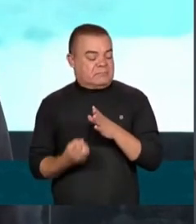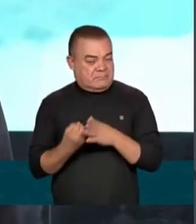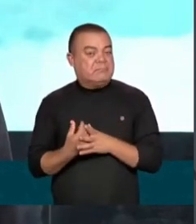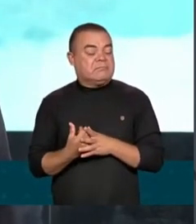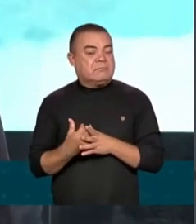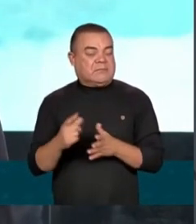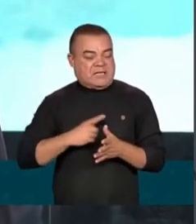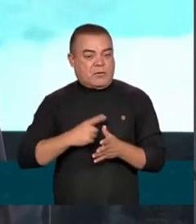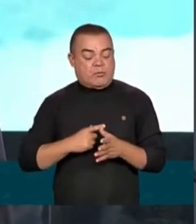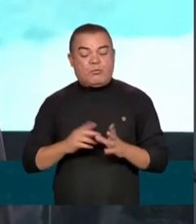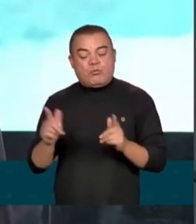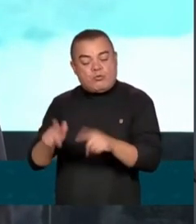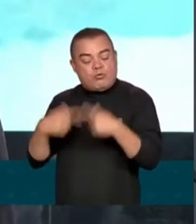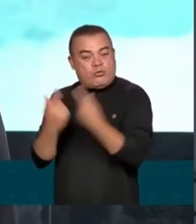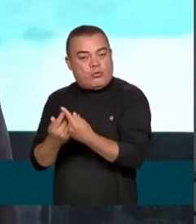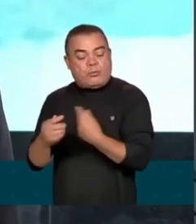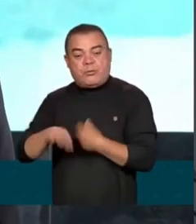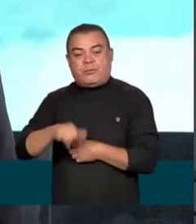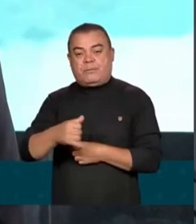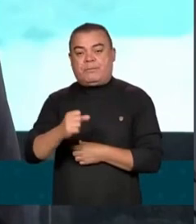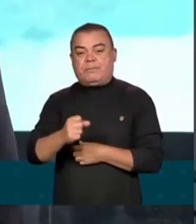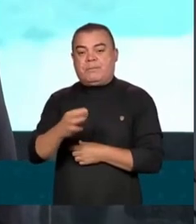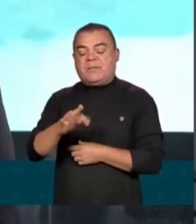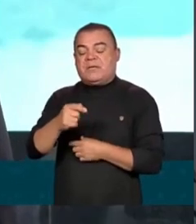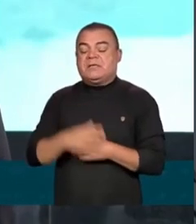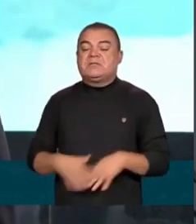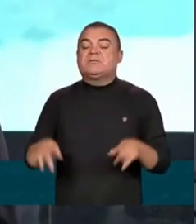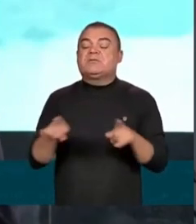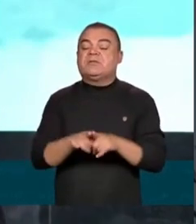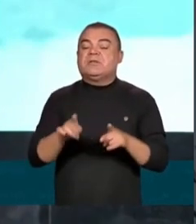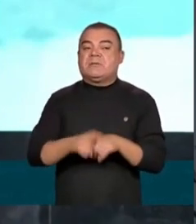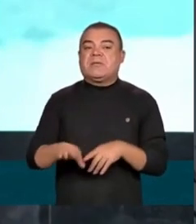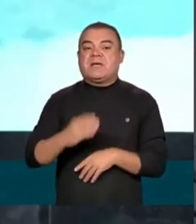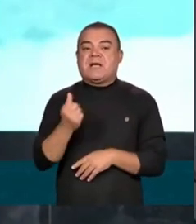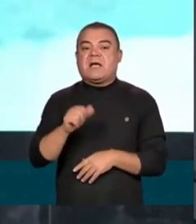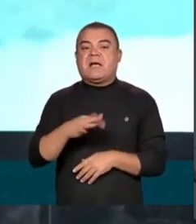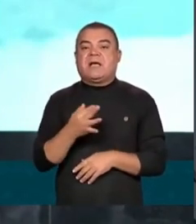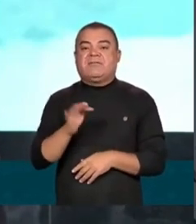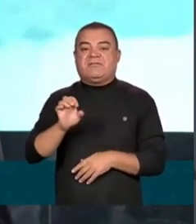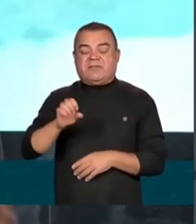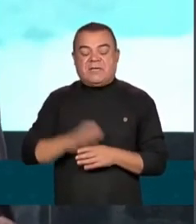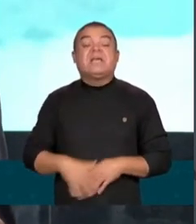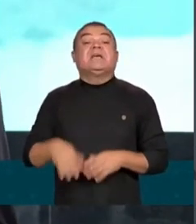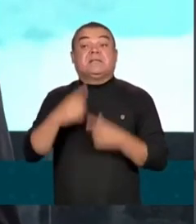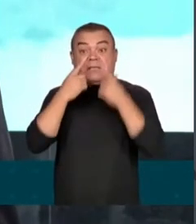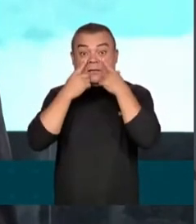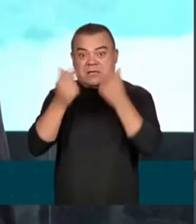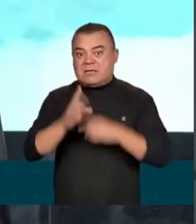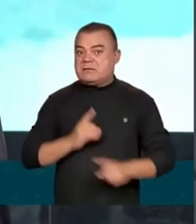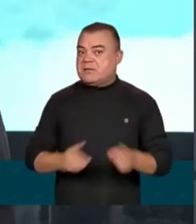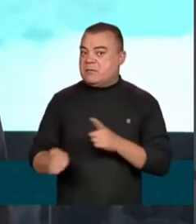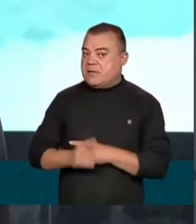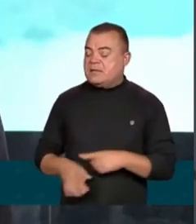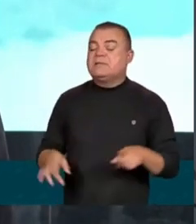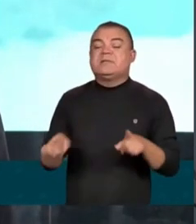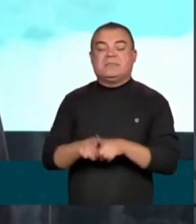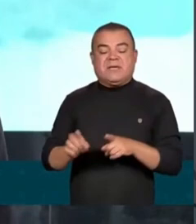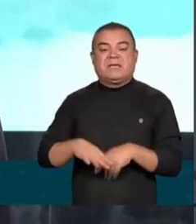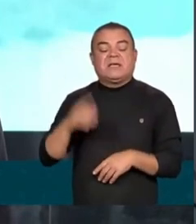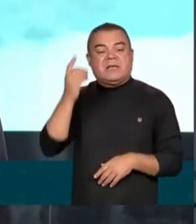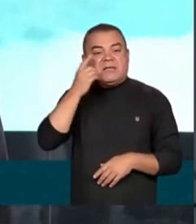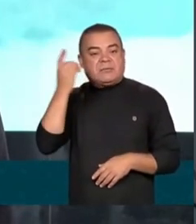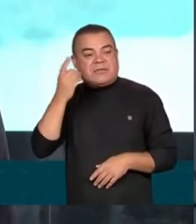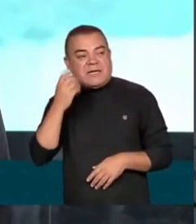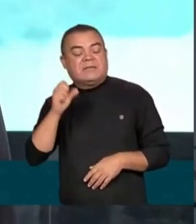no começo da próxima semana a medida provisória do CAF tem um interesse grande no debate nas comissões mistas tanto deputados